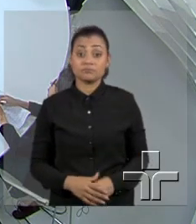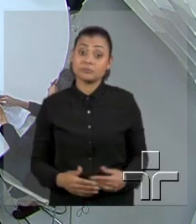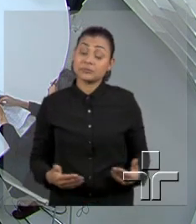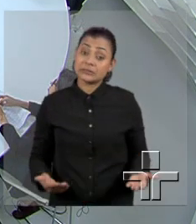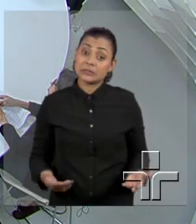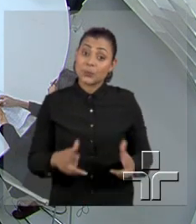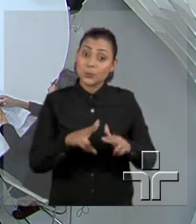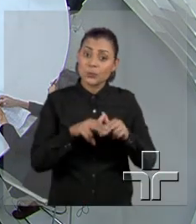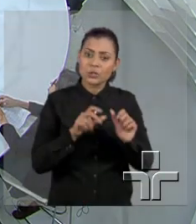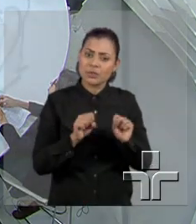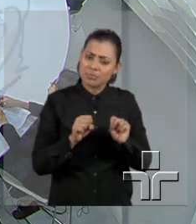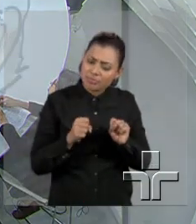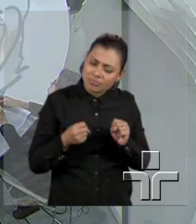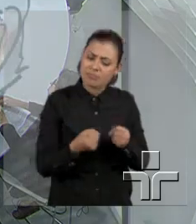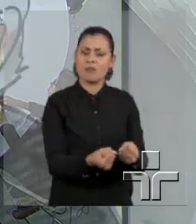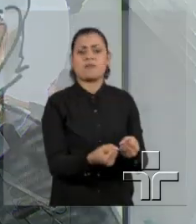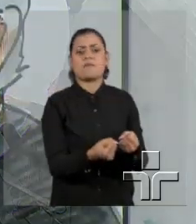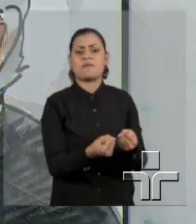defender,